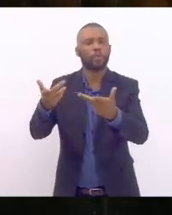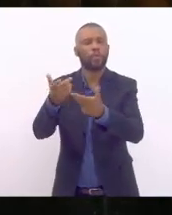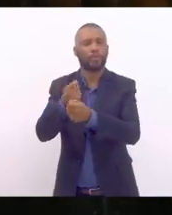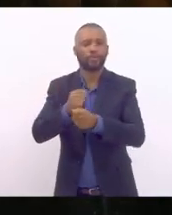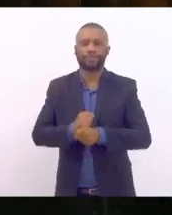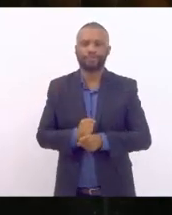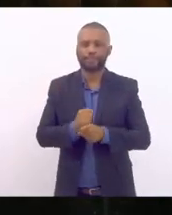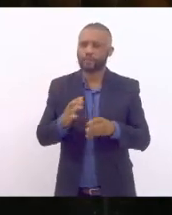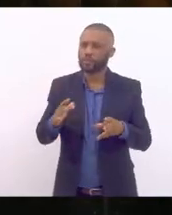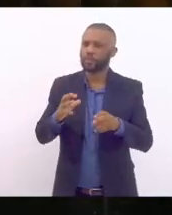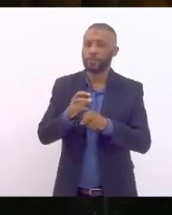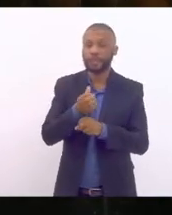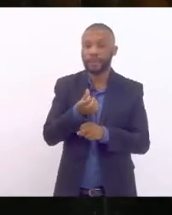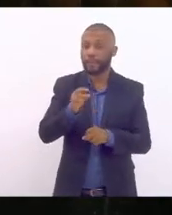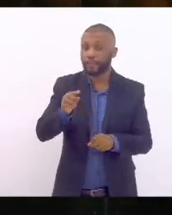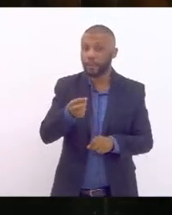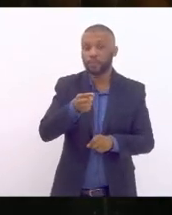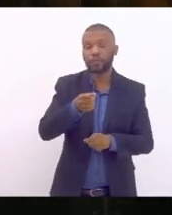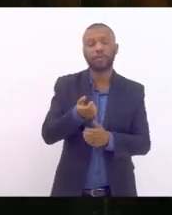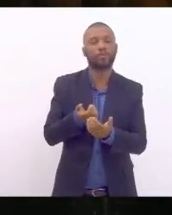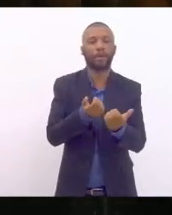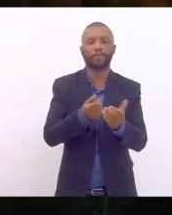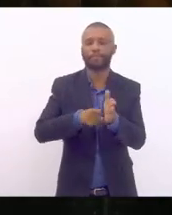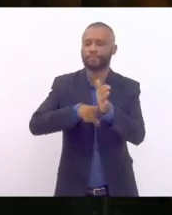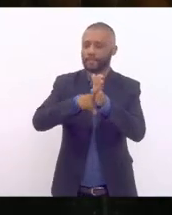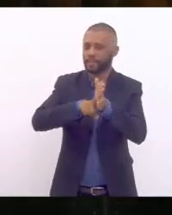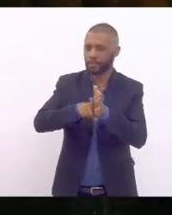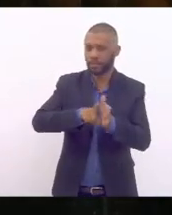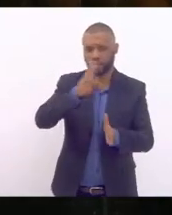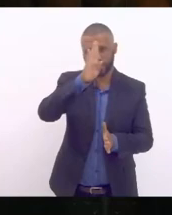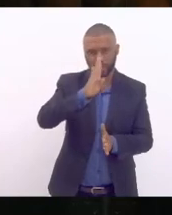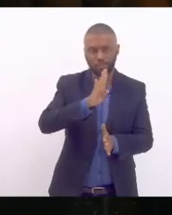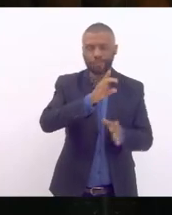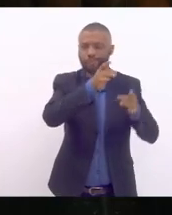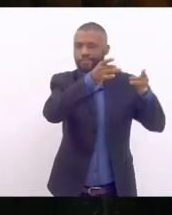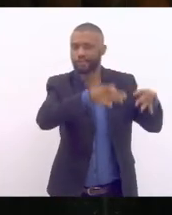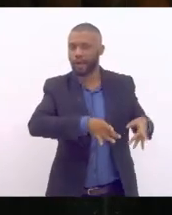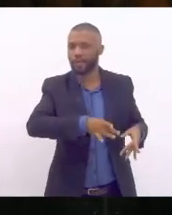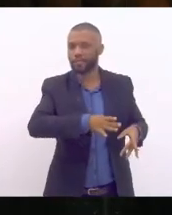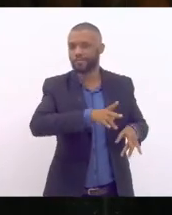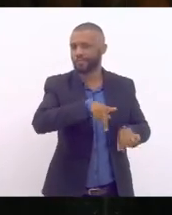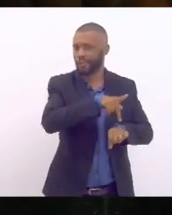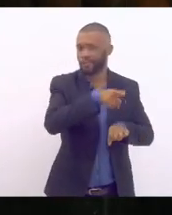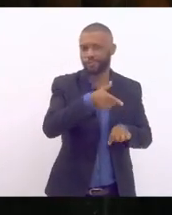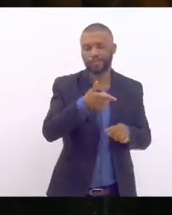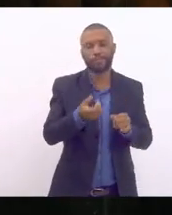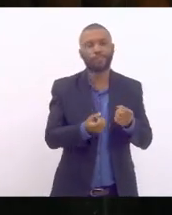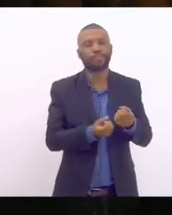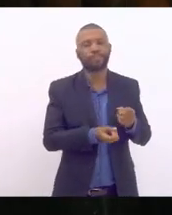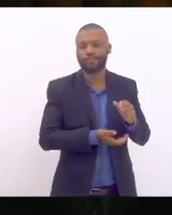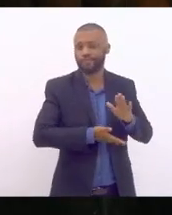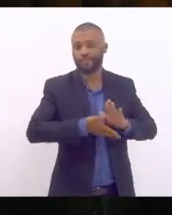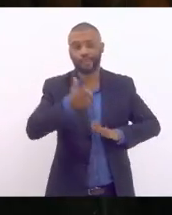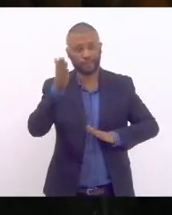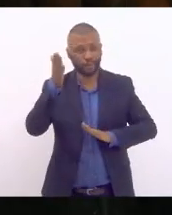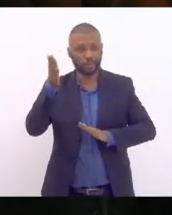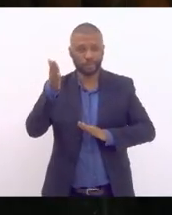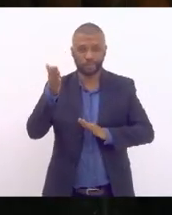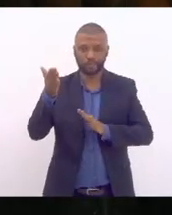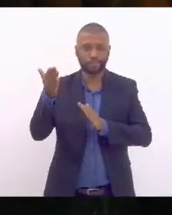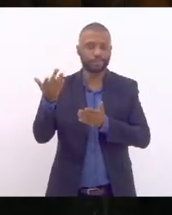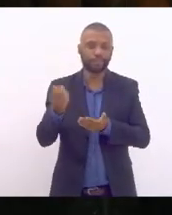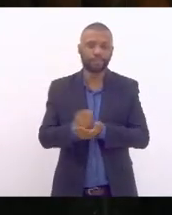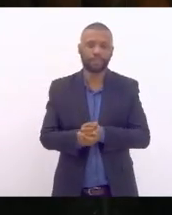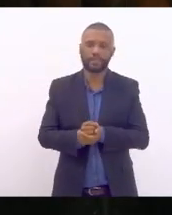seis mil jovens pesquisadores brasileiros deixaram o país nos últimos anos muitos